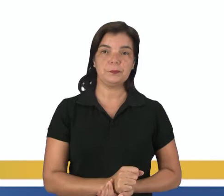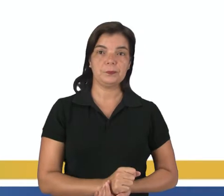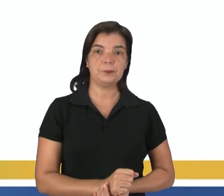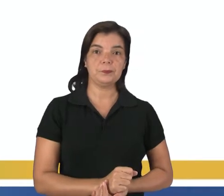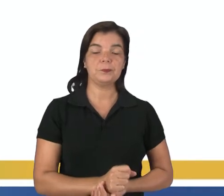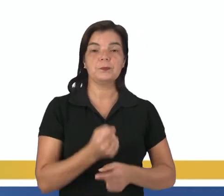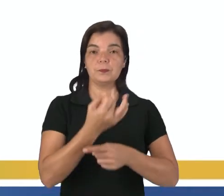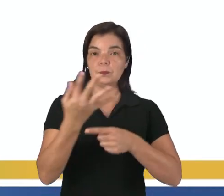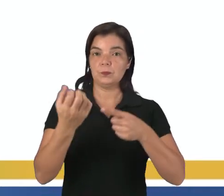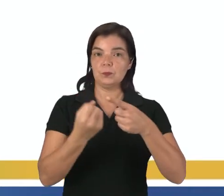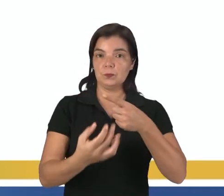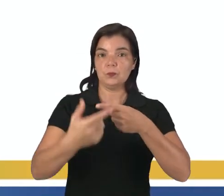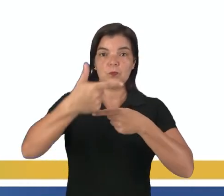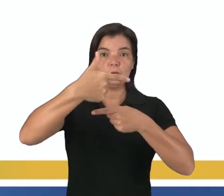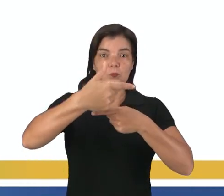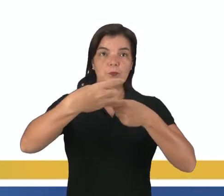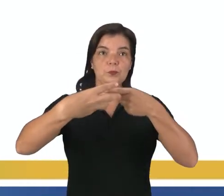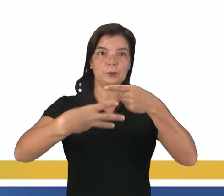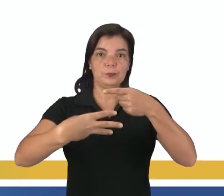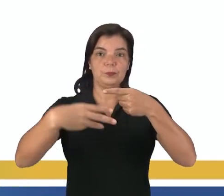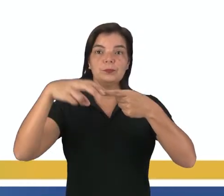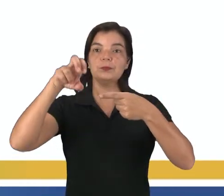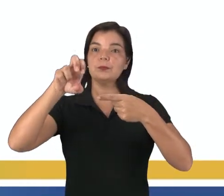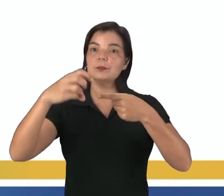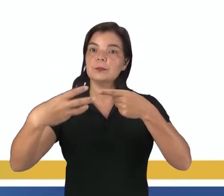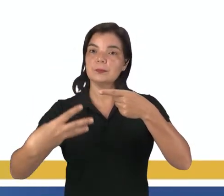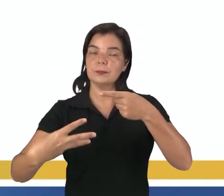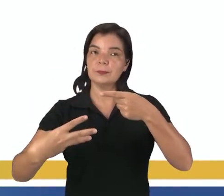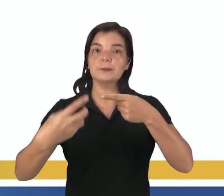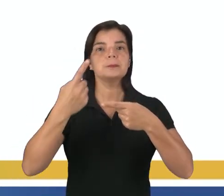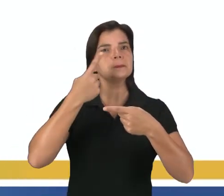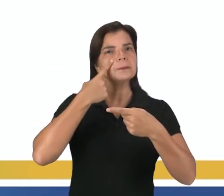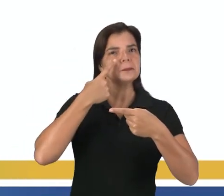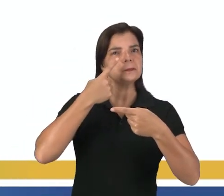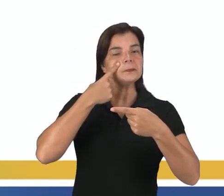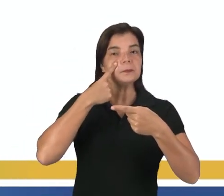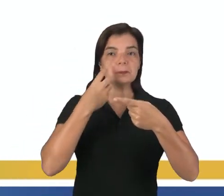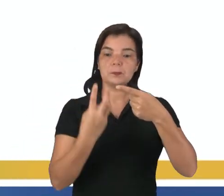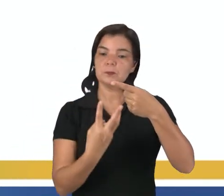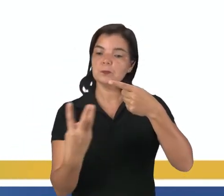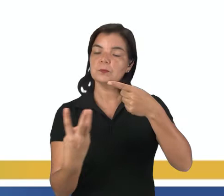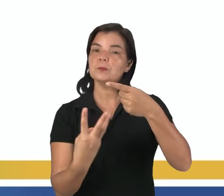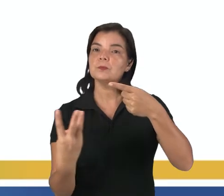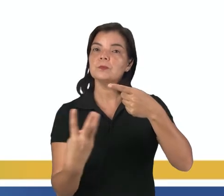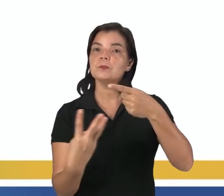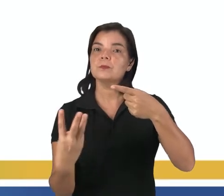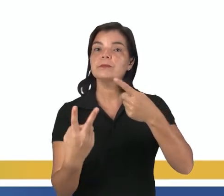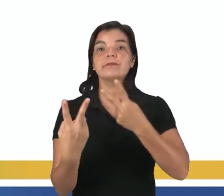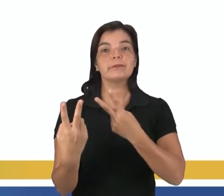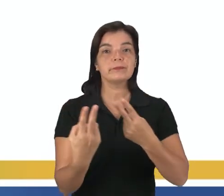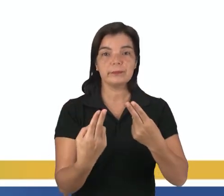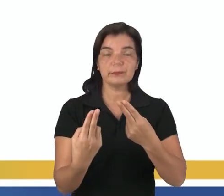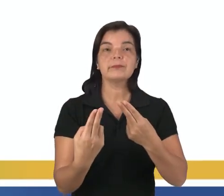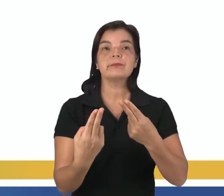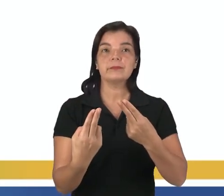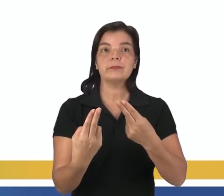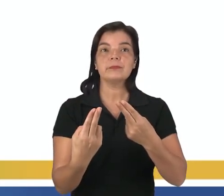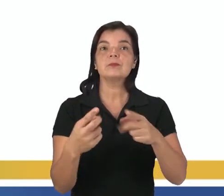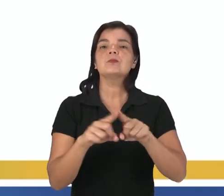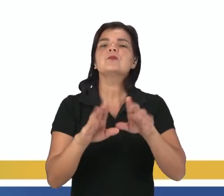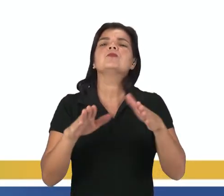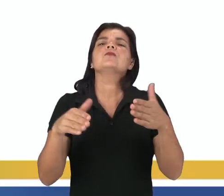frações de 2/3 e 5/3. Note que os denominadores dessas frações são iguais.